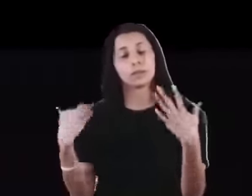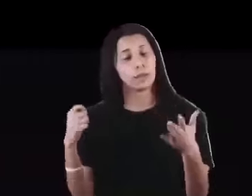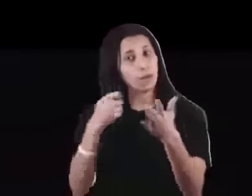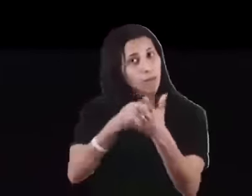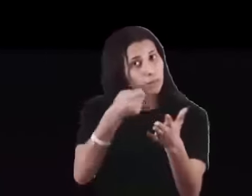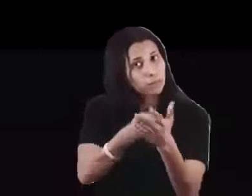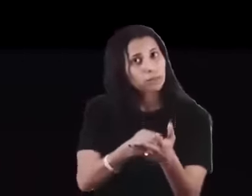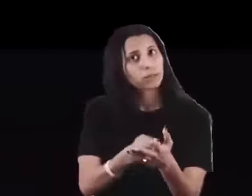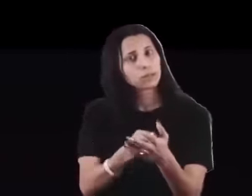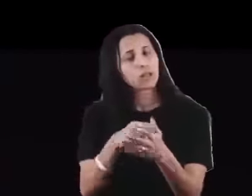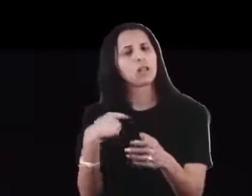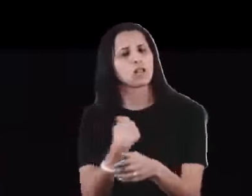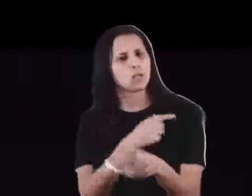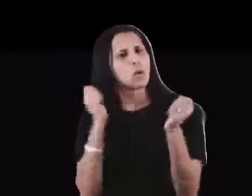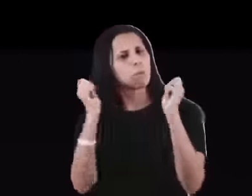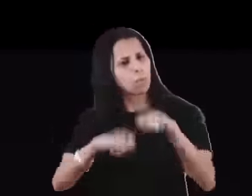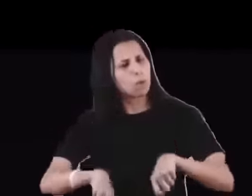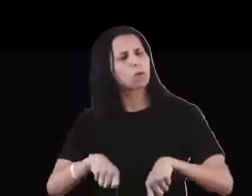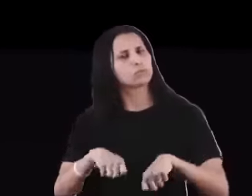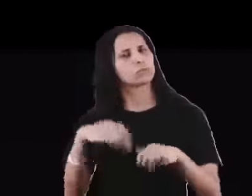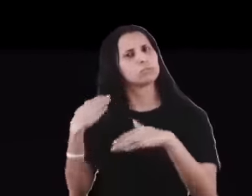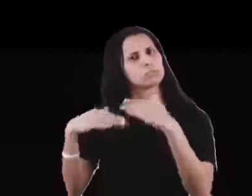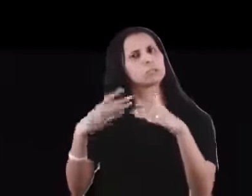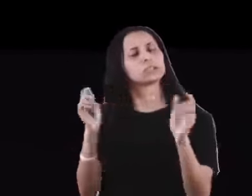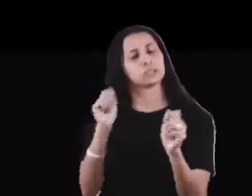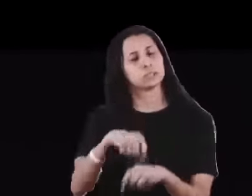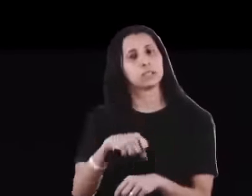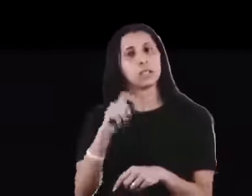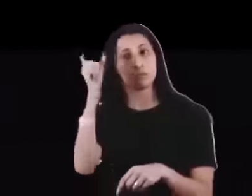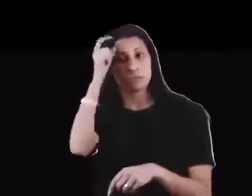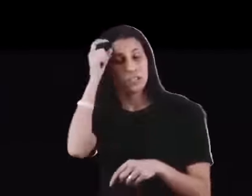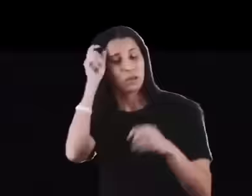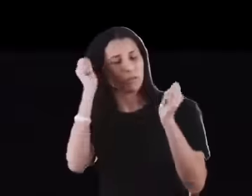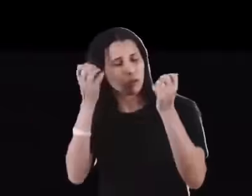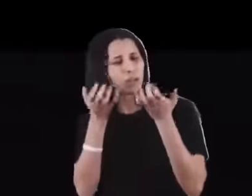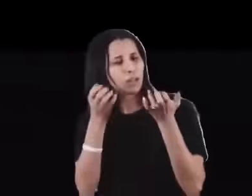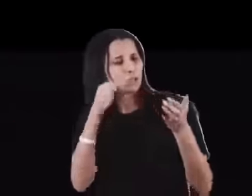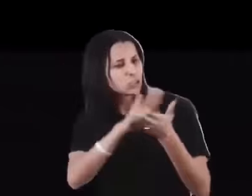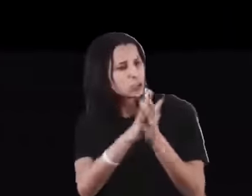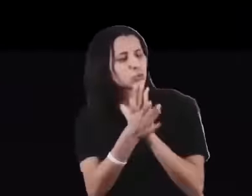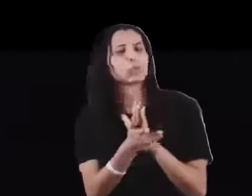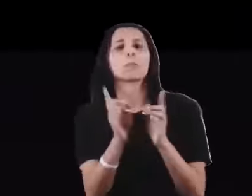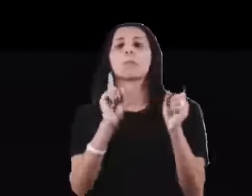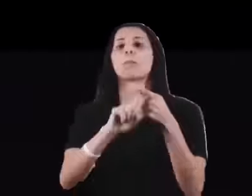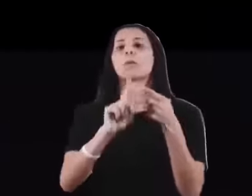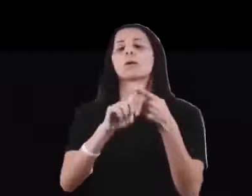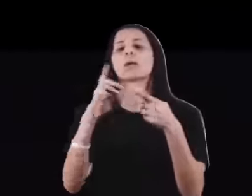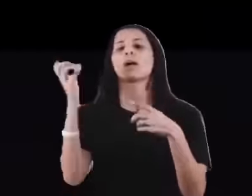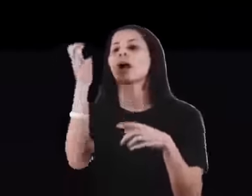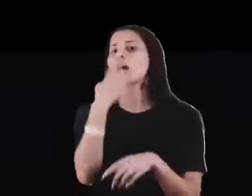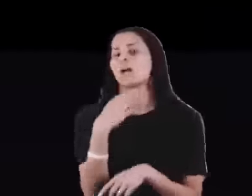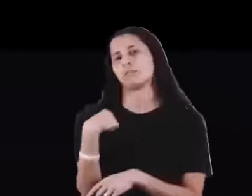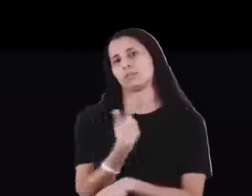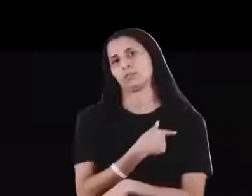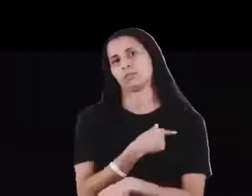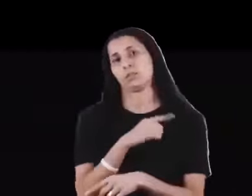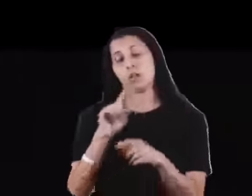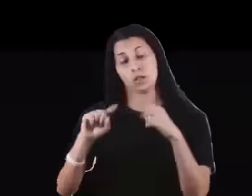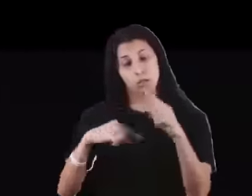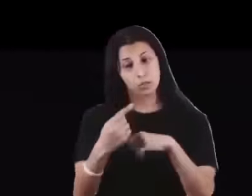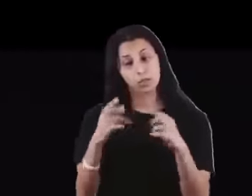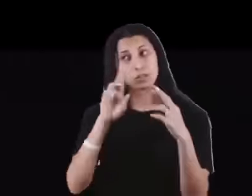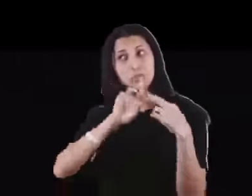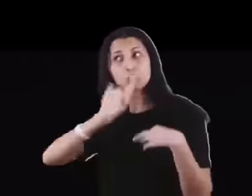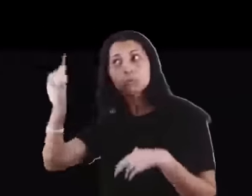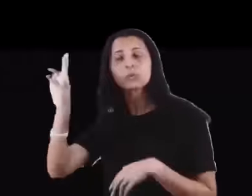a gente está sujeito a passar porque o diabo pode nos destruir que tem raiva da gente a gente só responde pela resposta que a gente vai dar